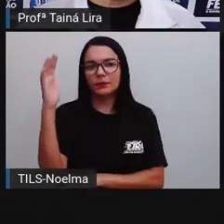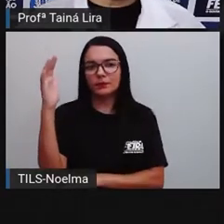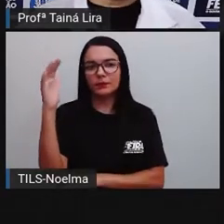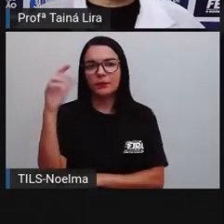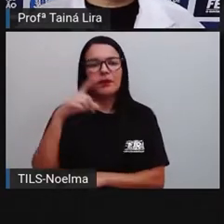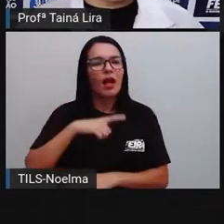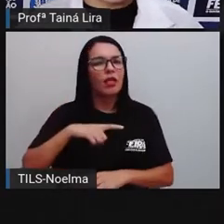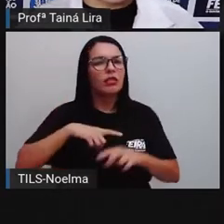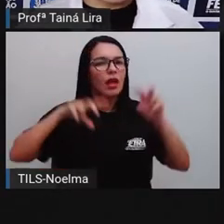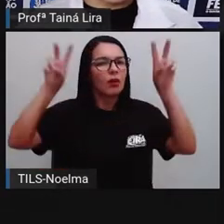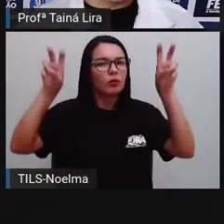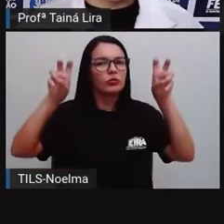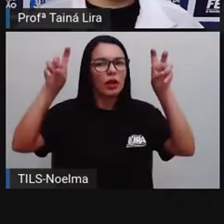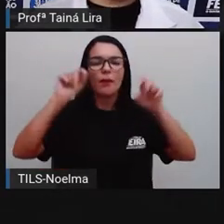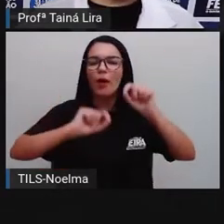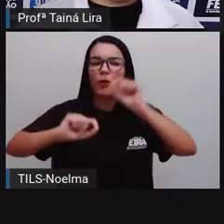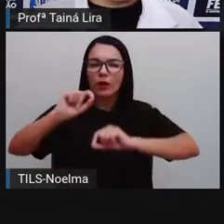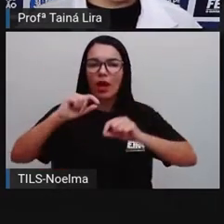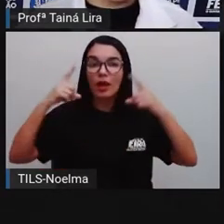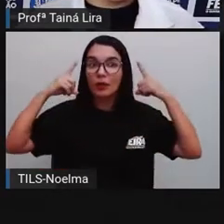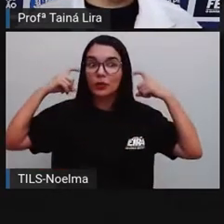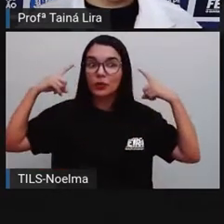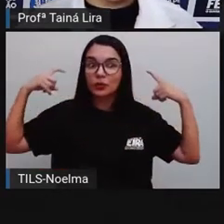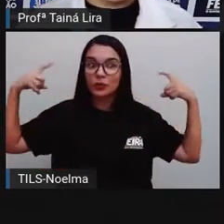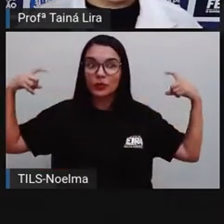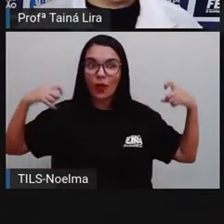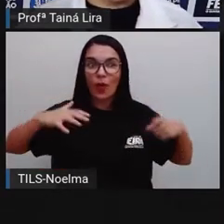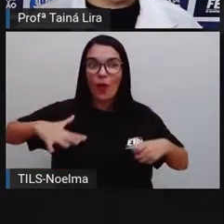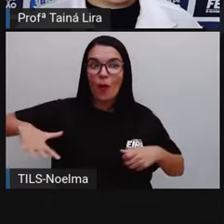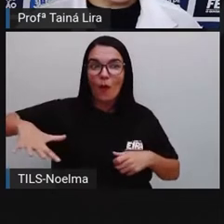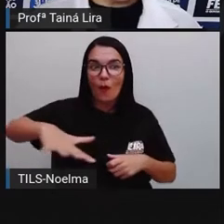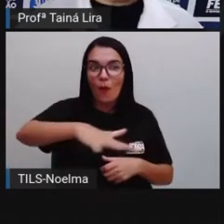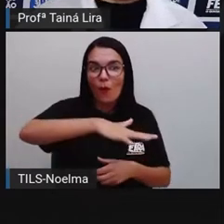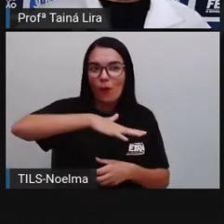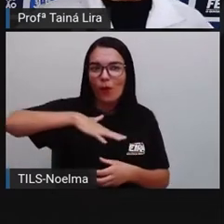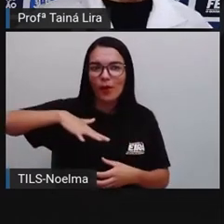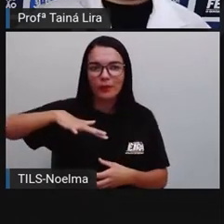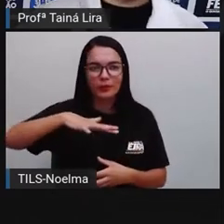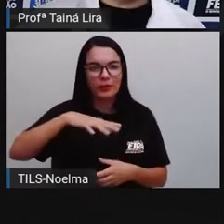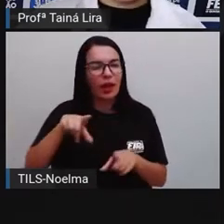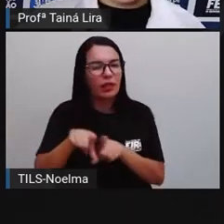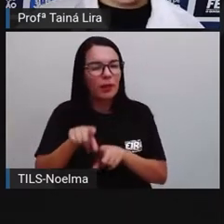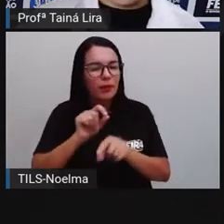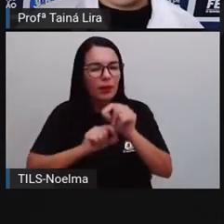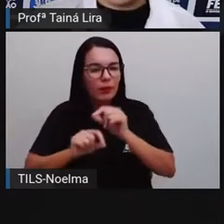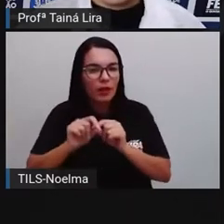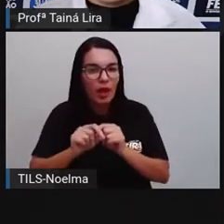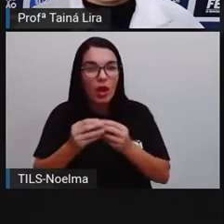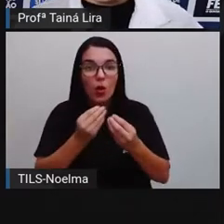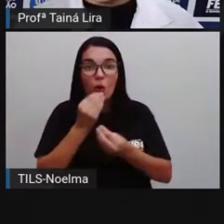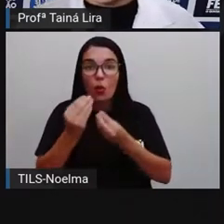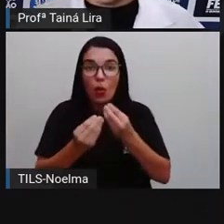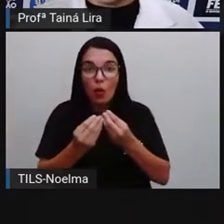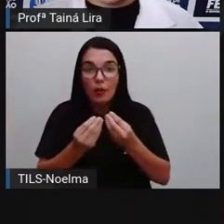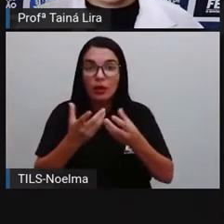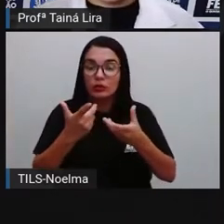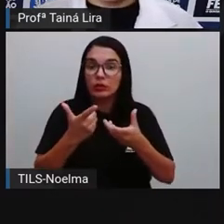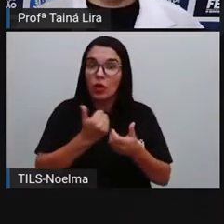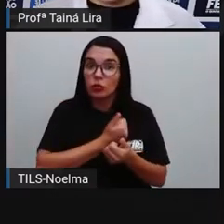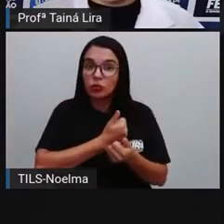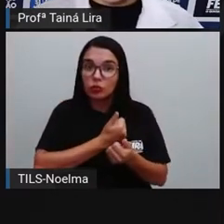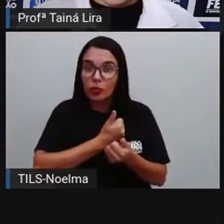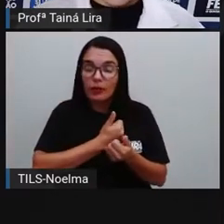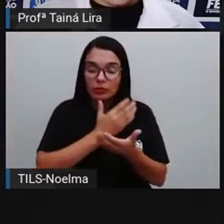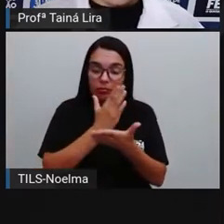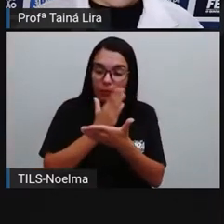e o nosso tema os sonhos e o ambiente tá E também a composição e decomposição